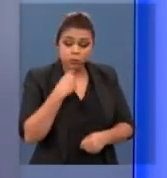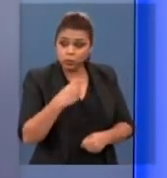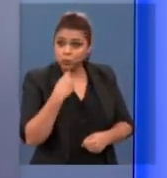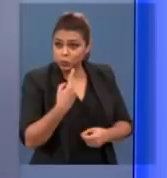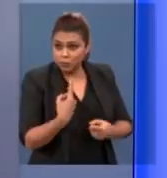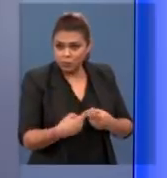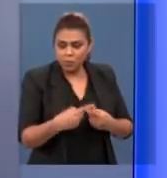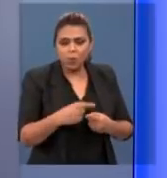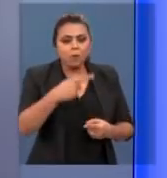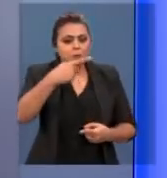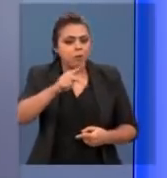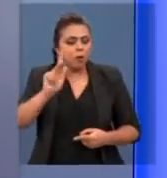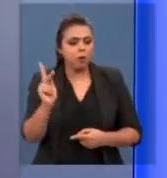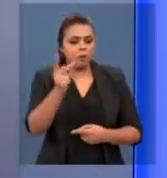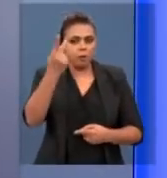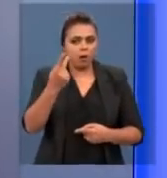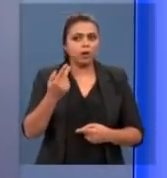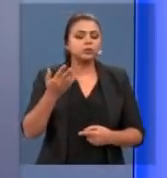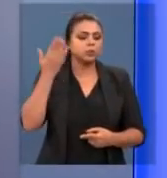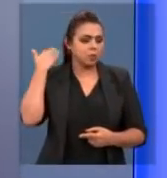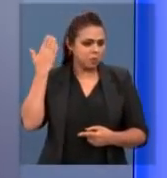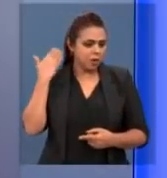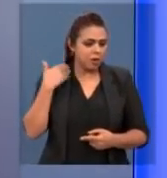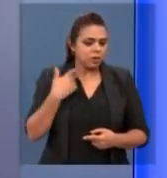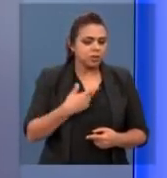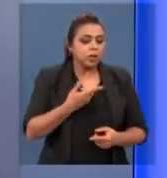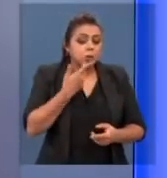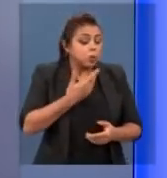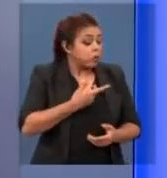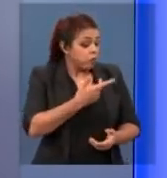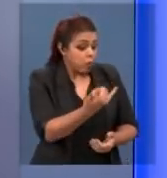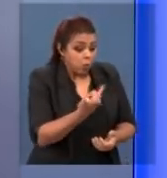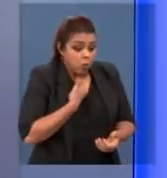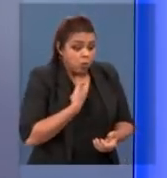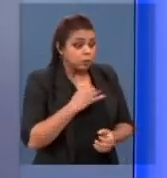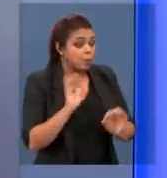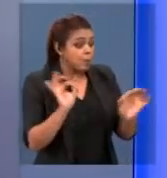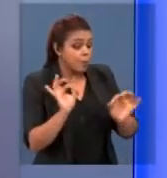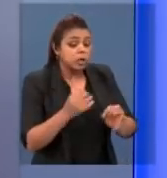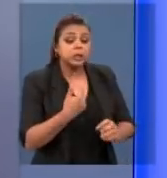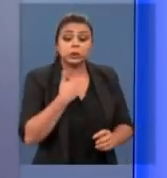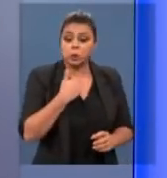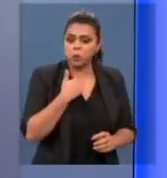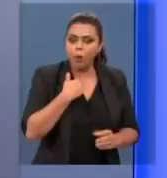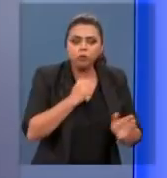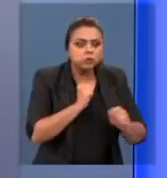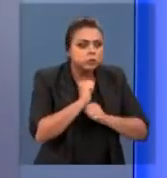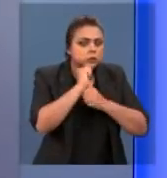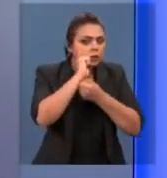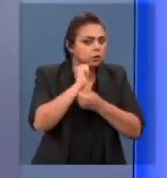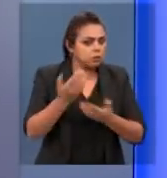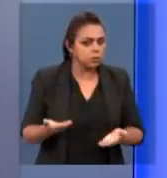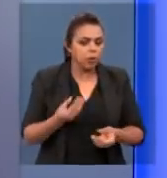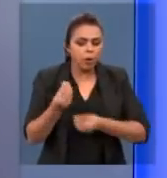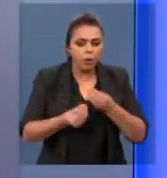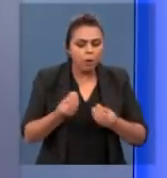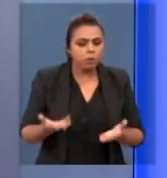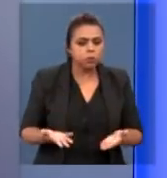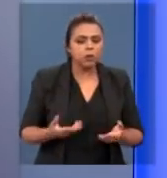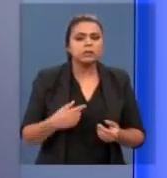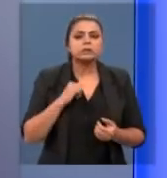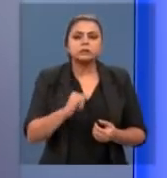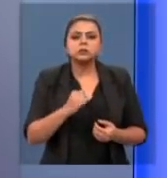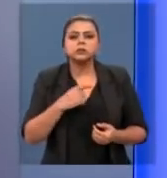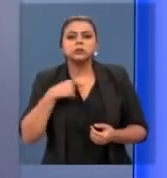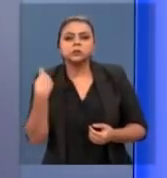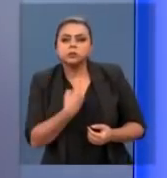paulo hartung 2015 proibiu que a gente soubesse inclusive quem são os destinatários dessas benefício o tamanho desse benefício se nós não